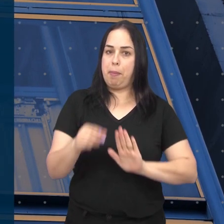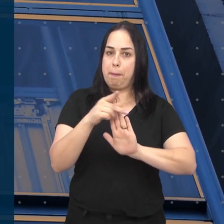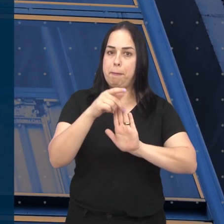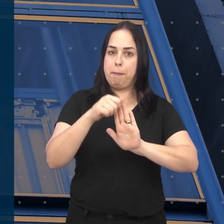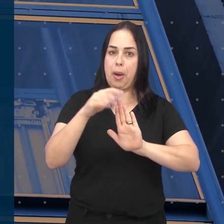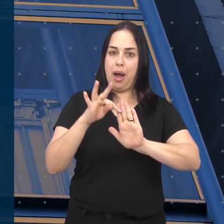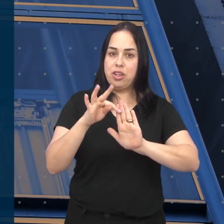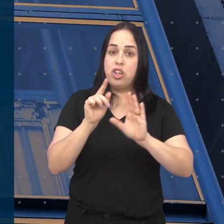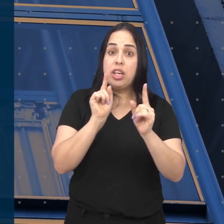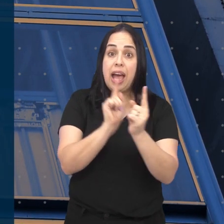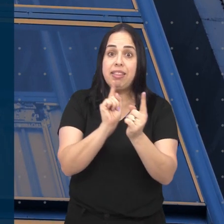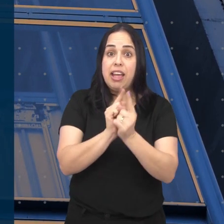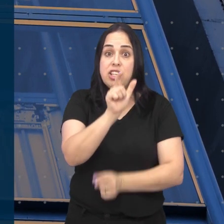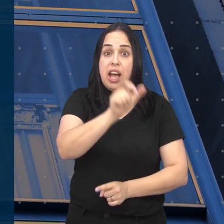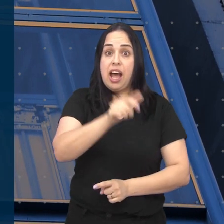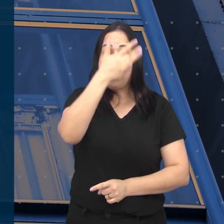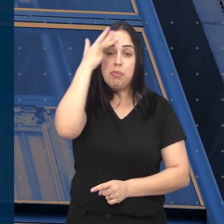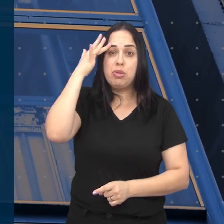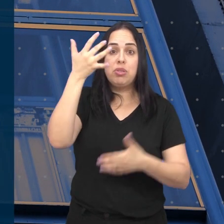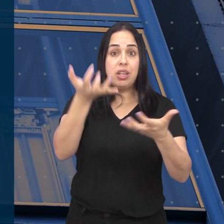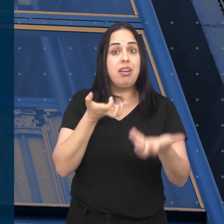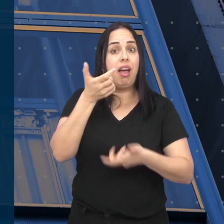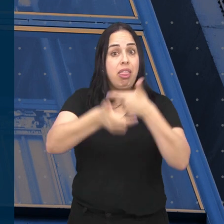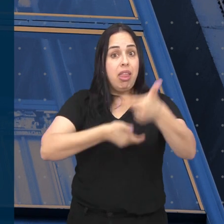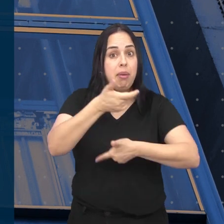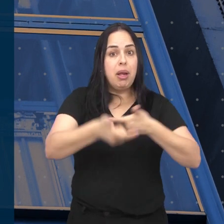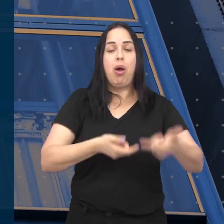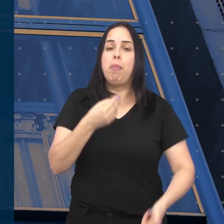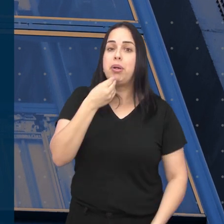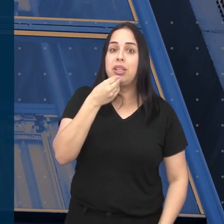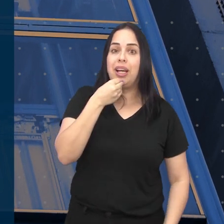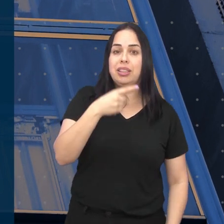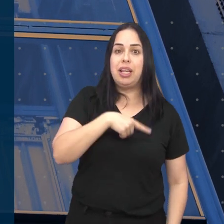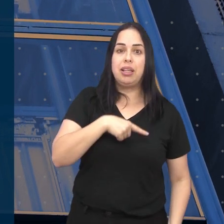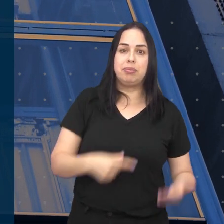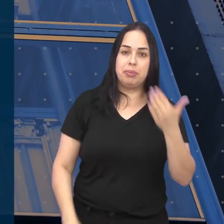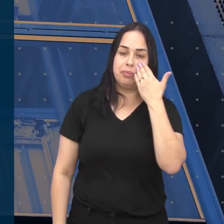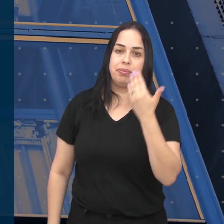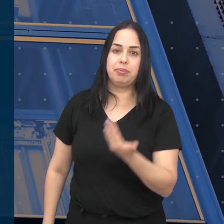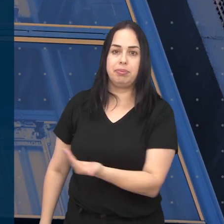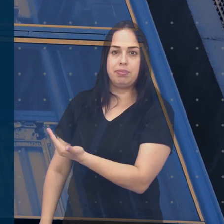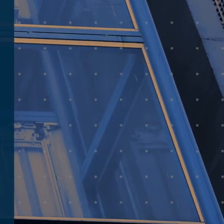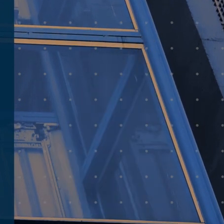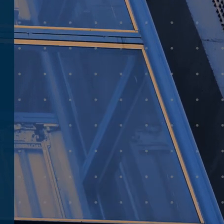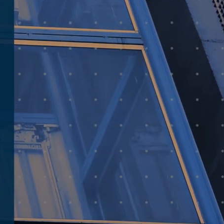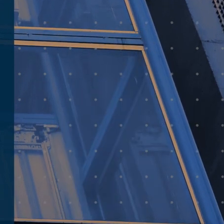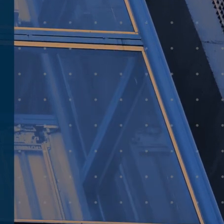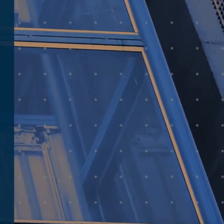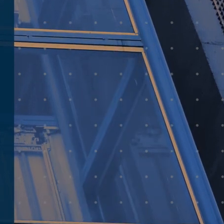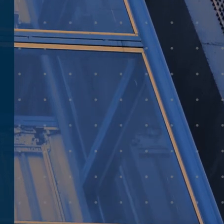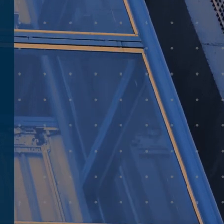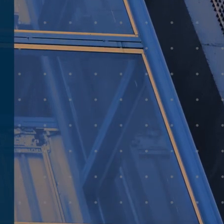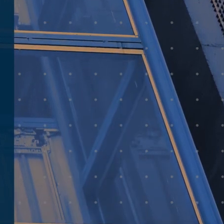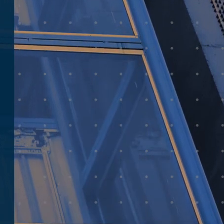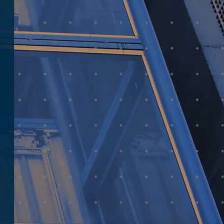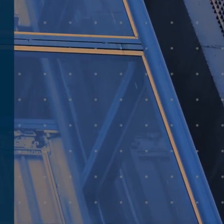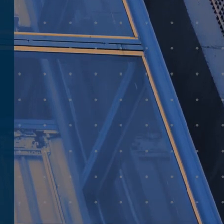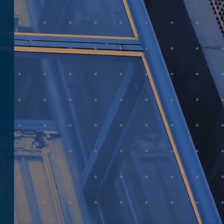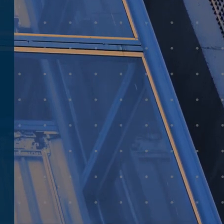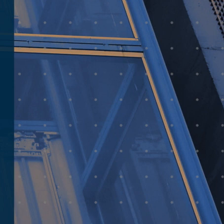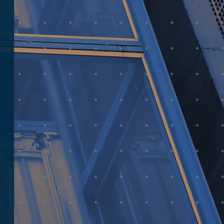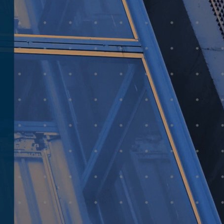O PAT, Posto de Atendimento ao Trabalhador de São José dos Campos, tem oportunidades de emprego para ajudante de